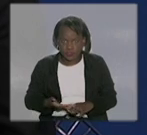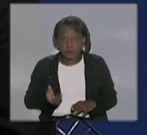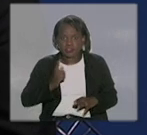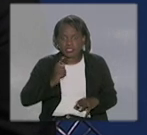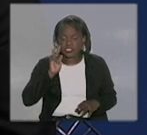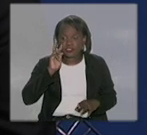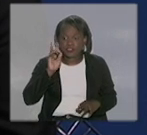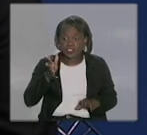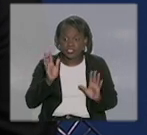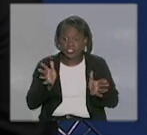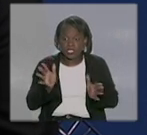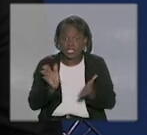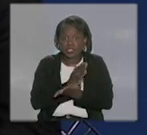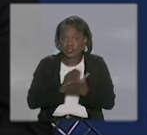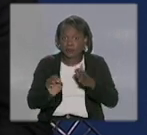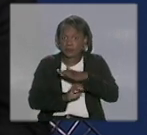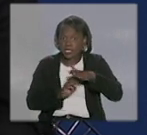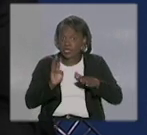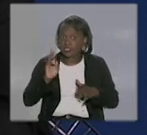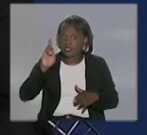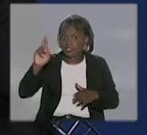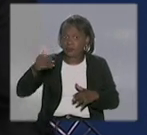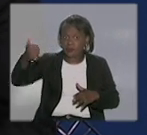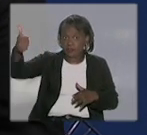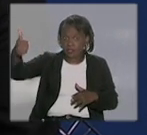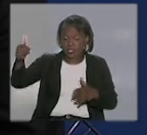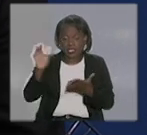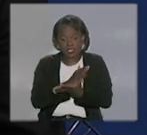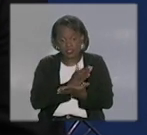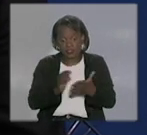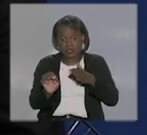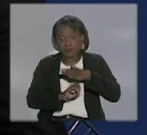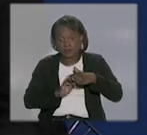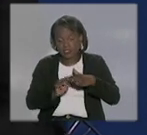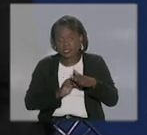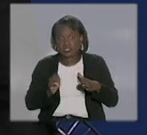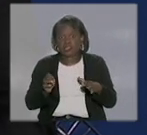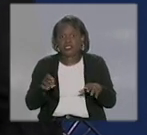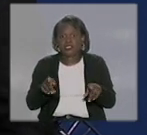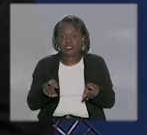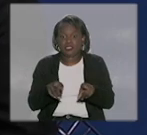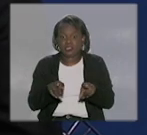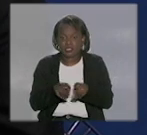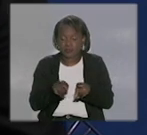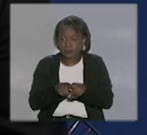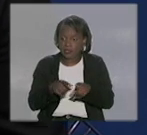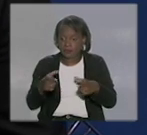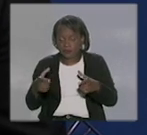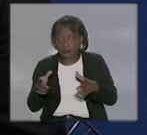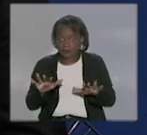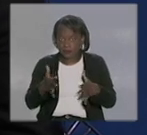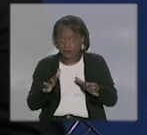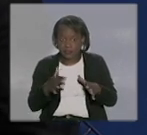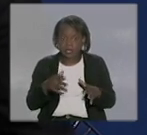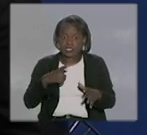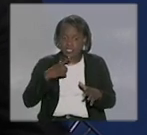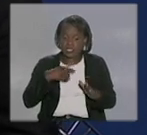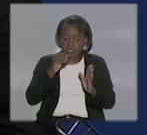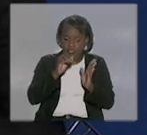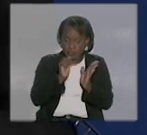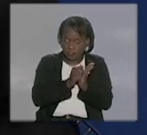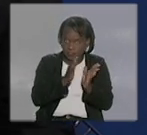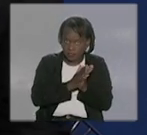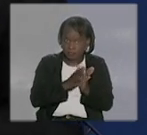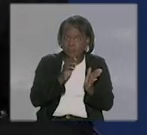gente enxerga algumas empresas líderes, alguns empresários até com empresas de porte médio que colocam isso na agenda e